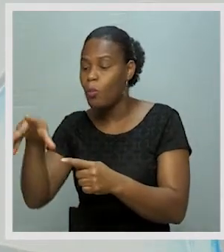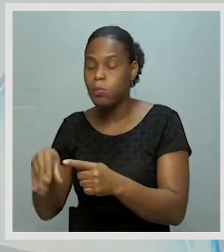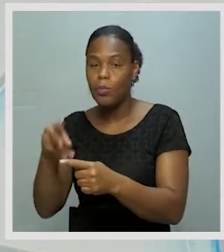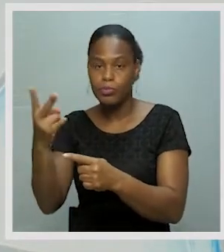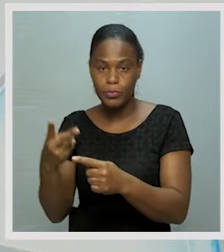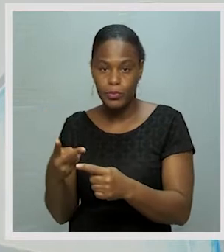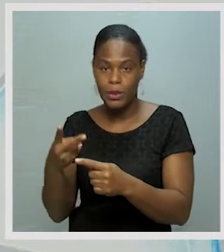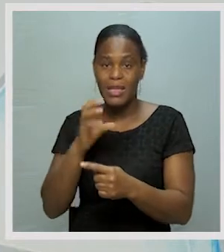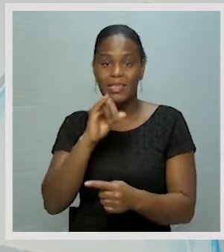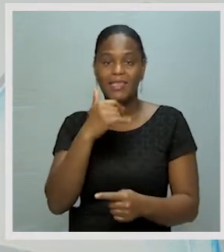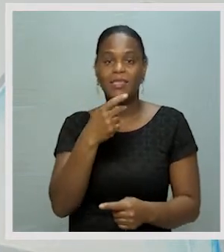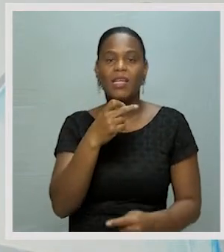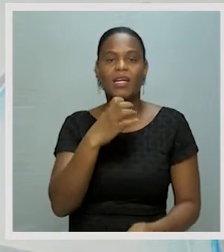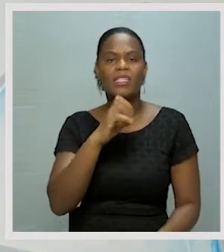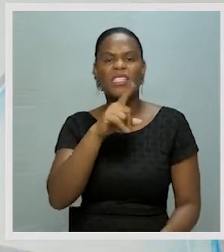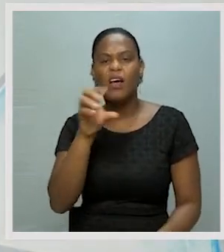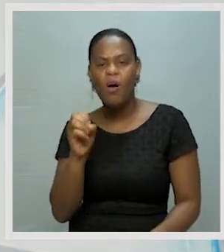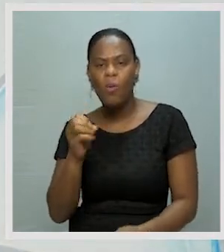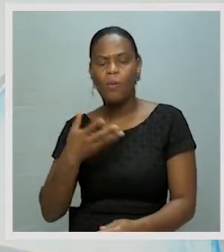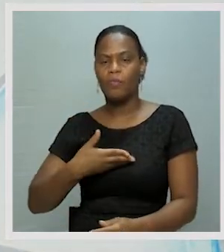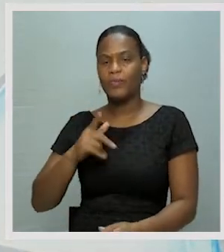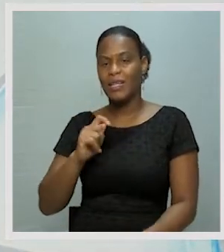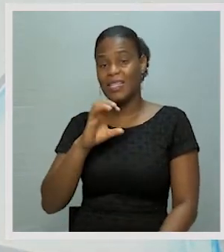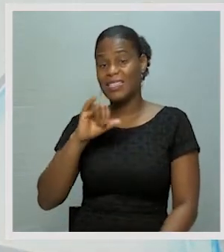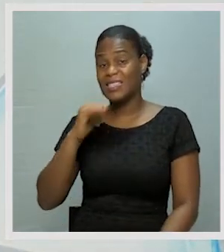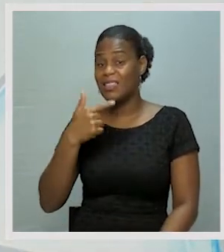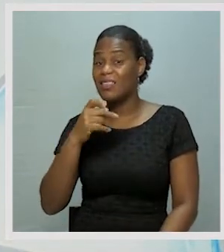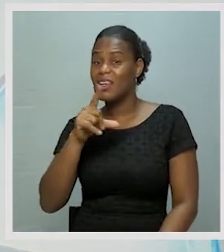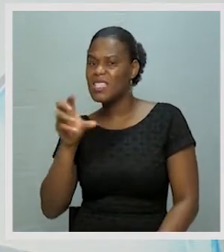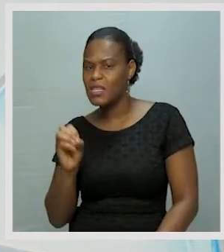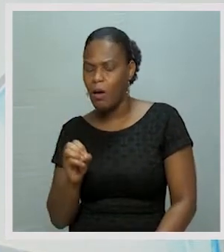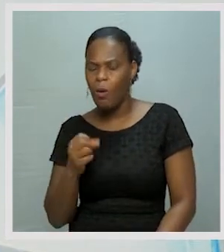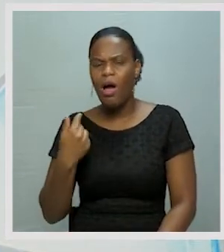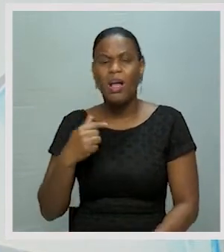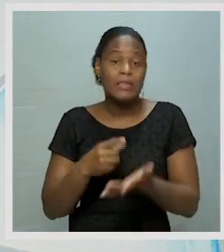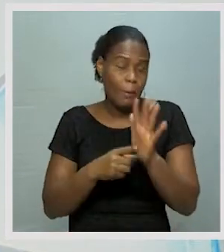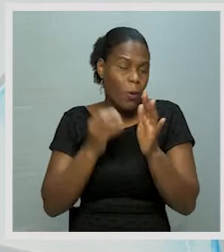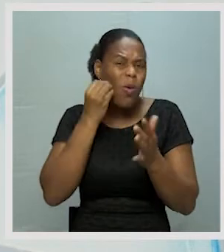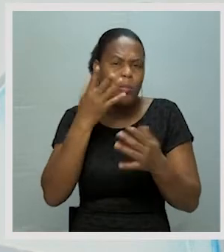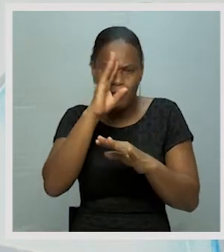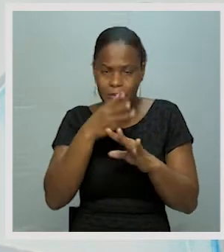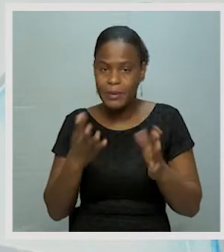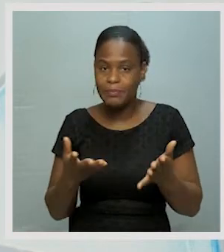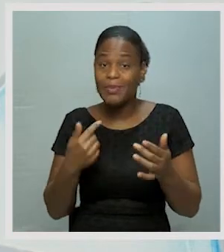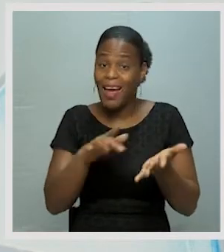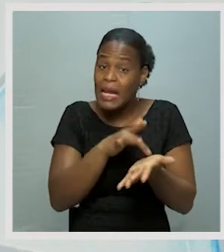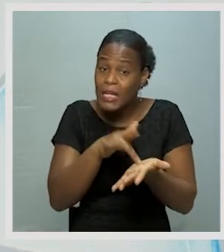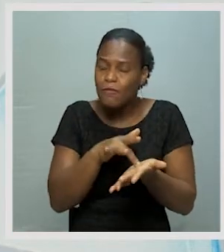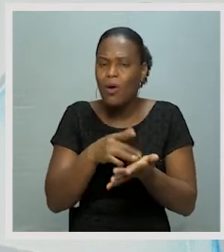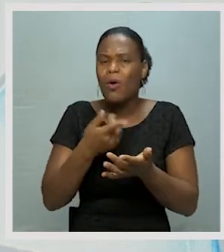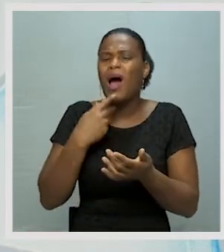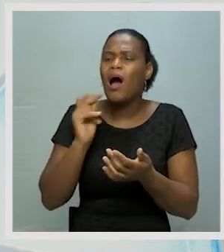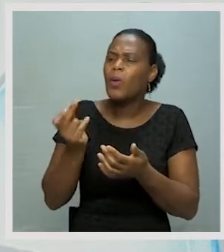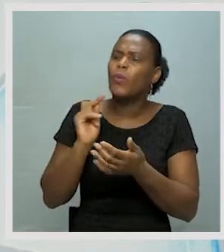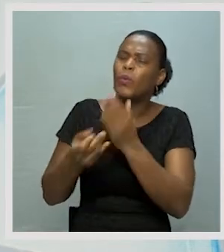há livros que são antigos, que já foram escritos há muito tempo, que não há no mercado, por exemplo. Mas